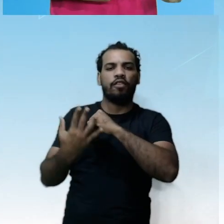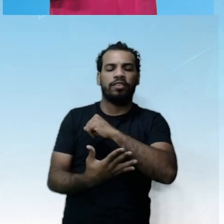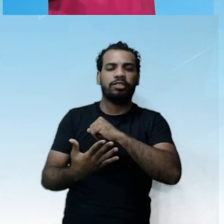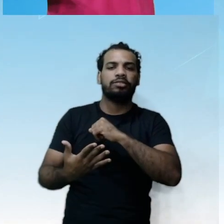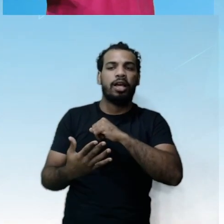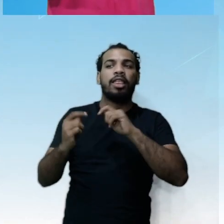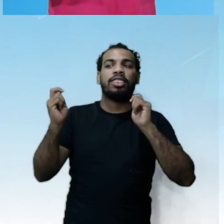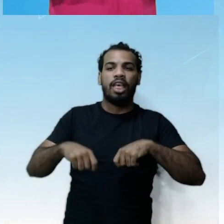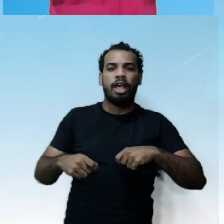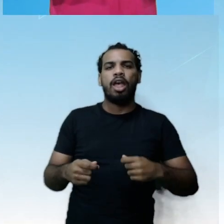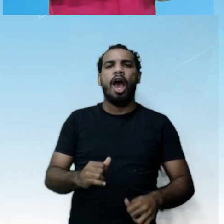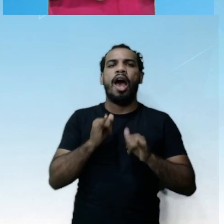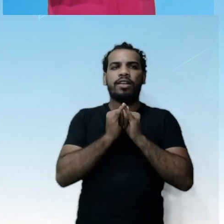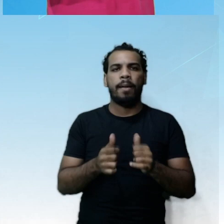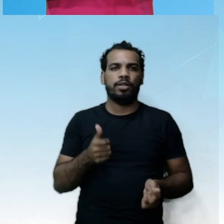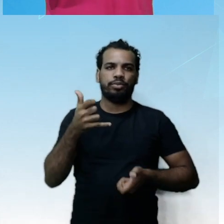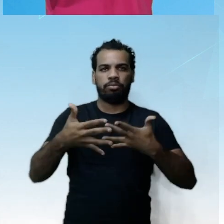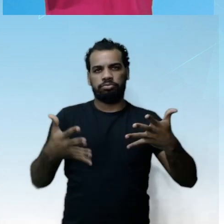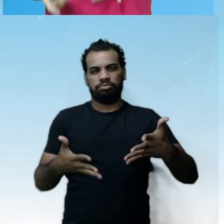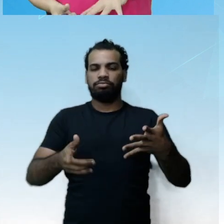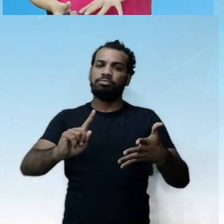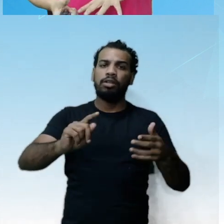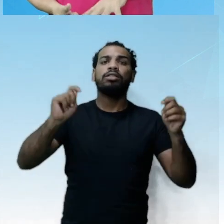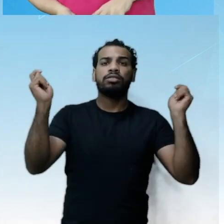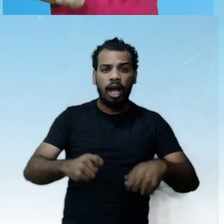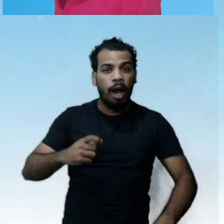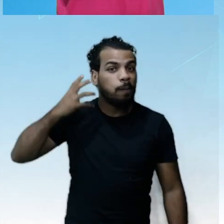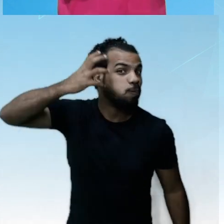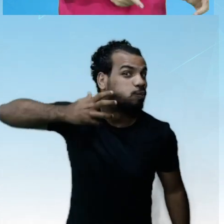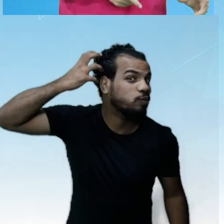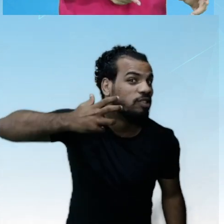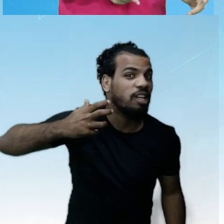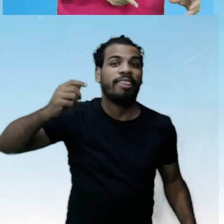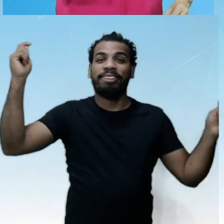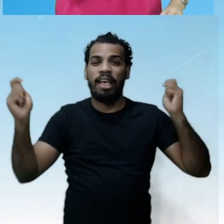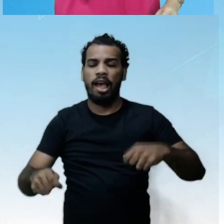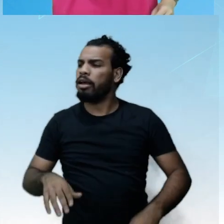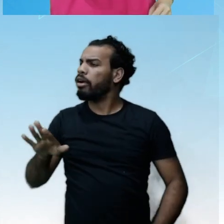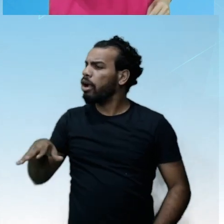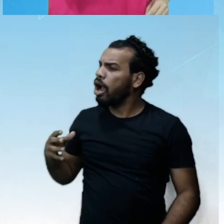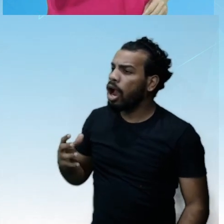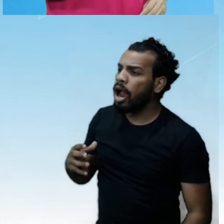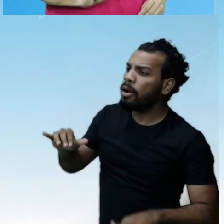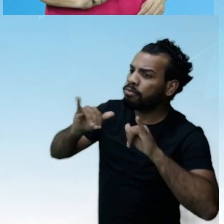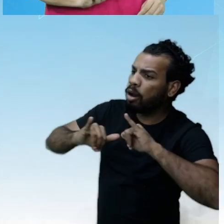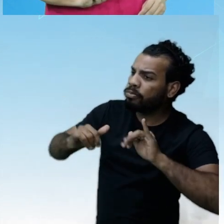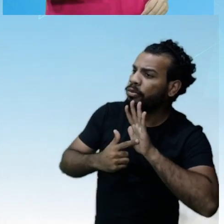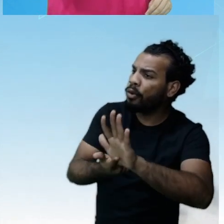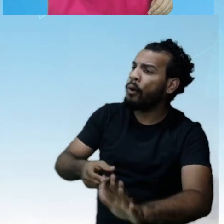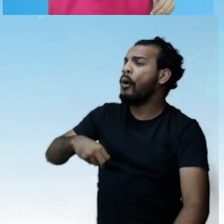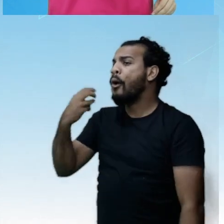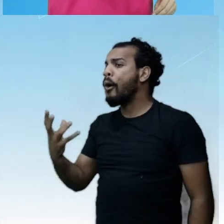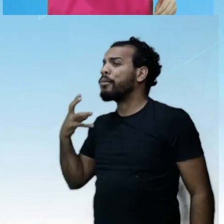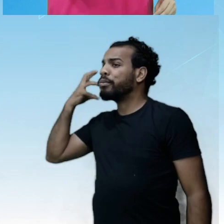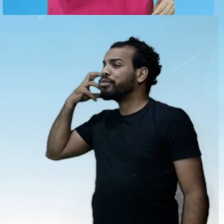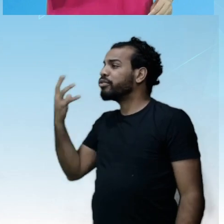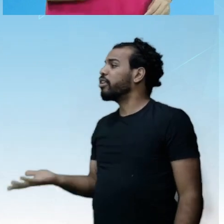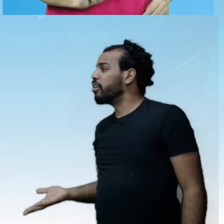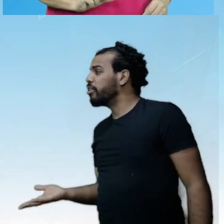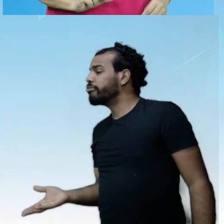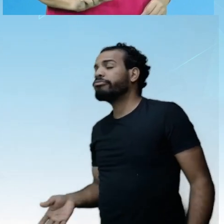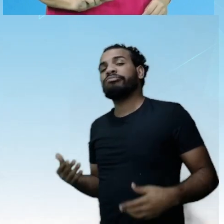música. Aí você pode me dizer, professor, é uma campanha ou uma música? Qual o objetivo? O objetivo